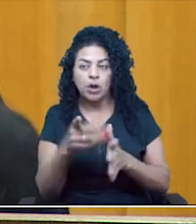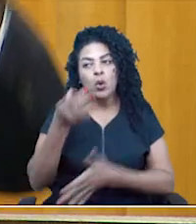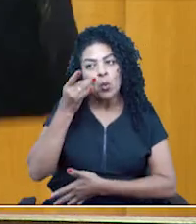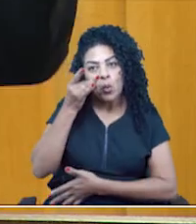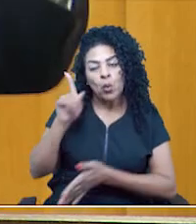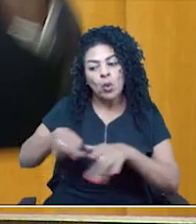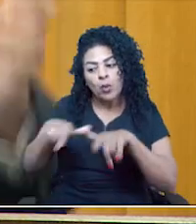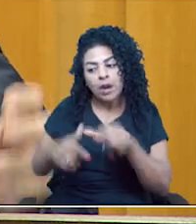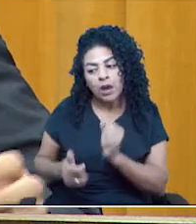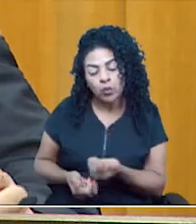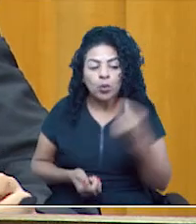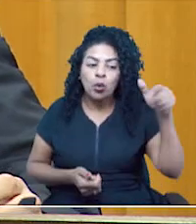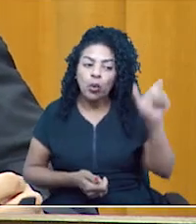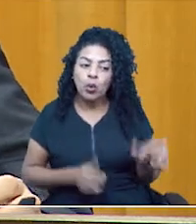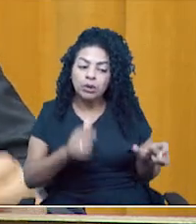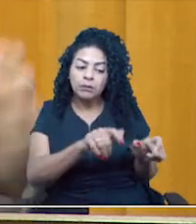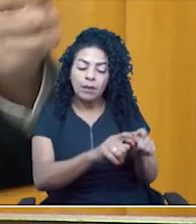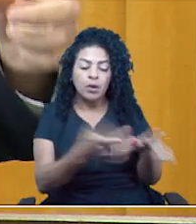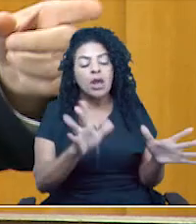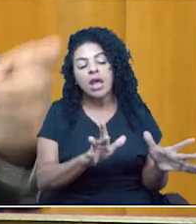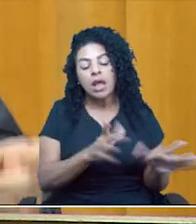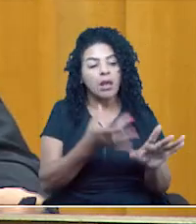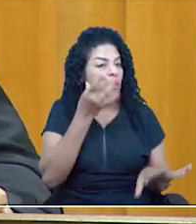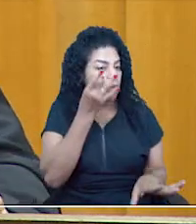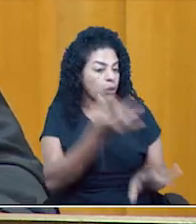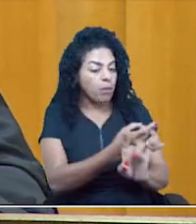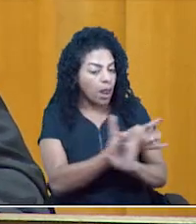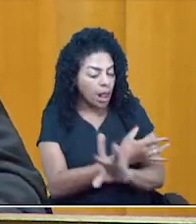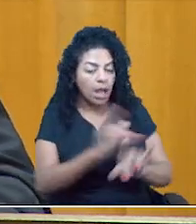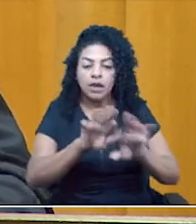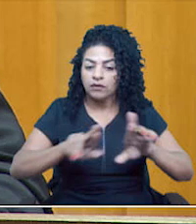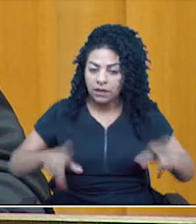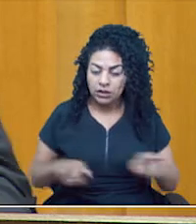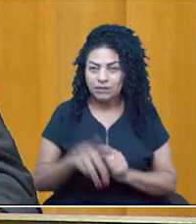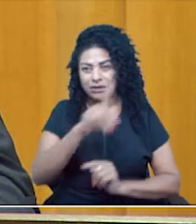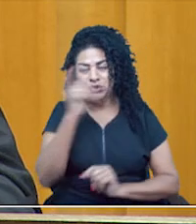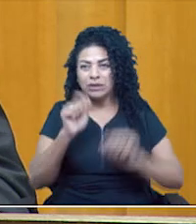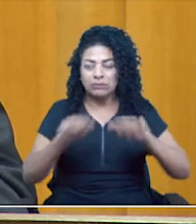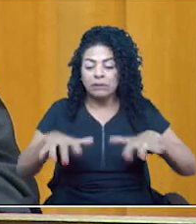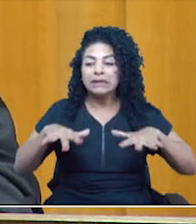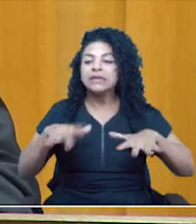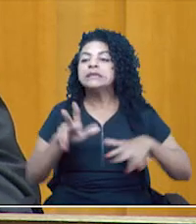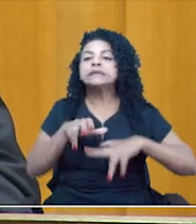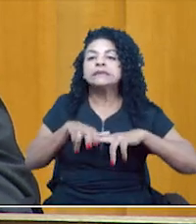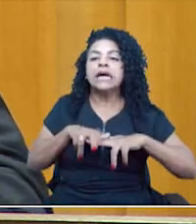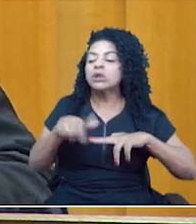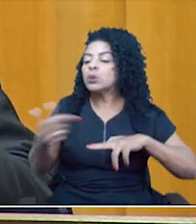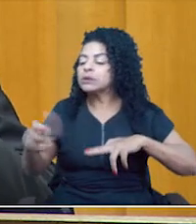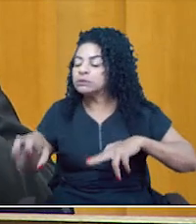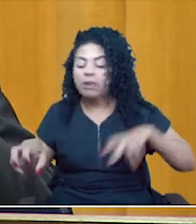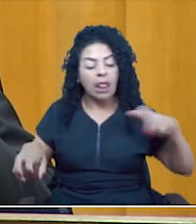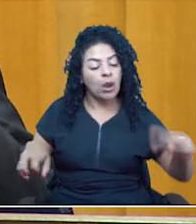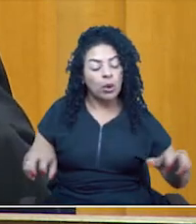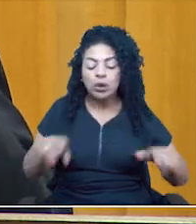casa, um está na outra unidade, um está no gabinete no andar de cima e outro está sentado aqui, é algo que muda violentamente as relações interpessoais.